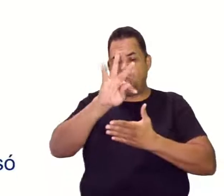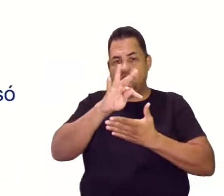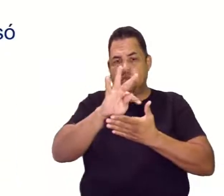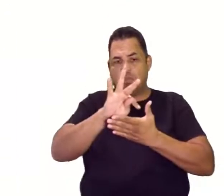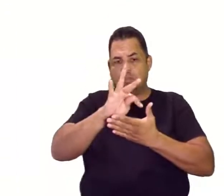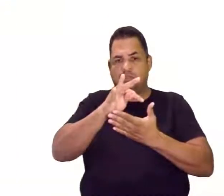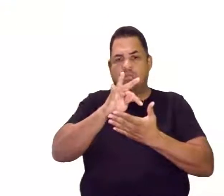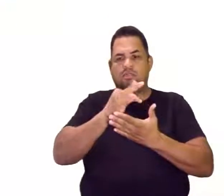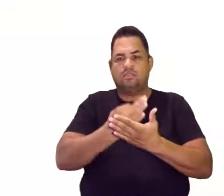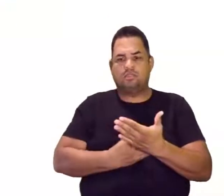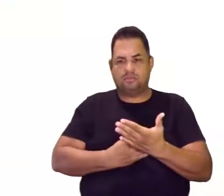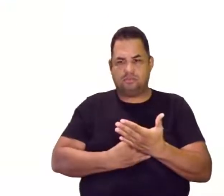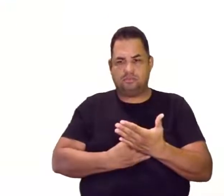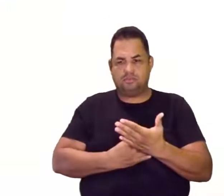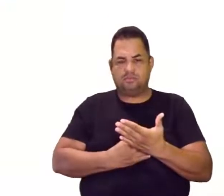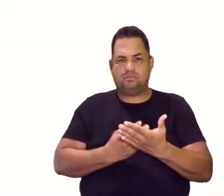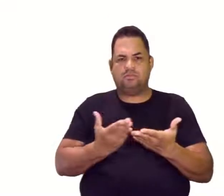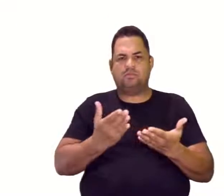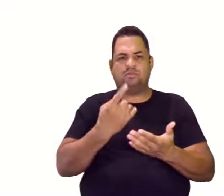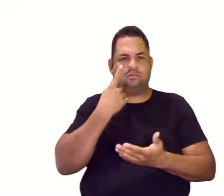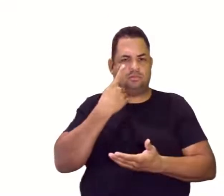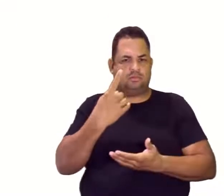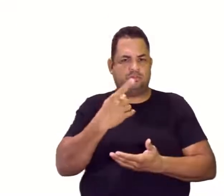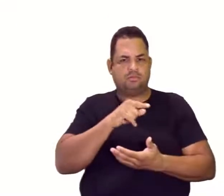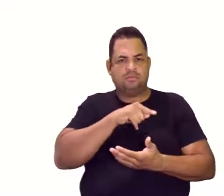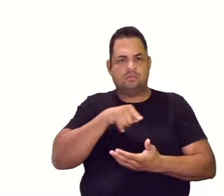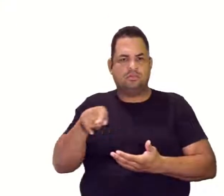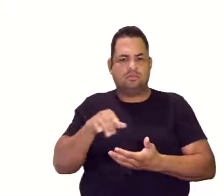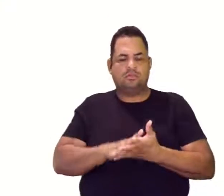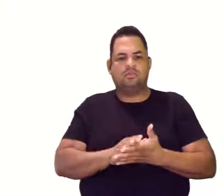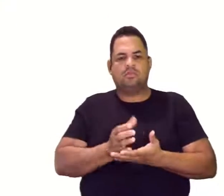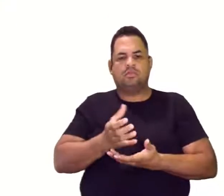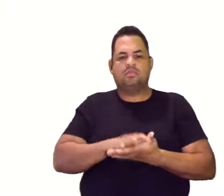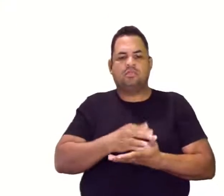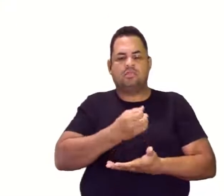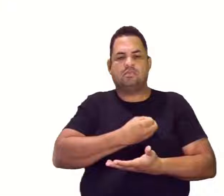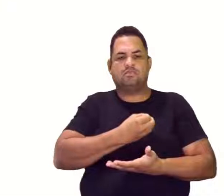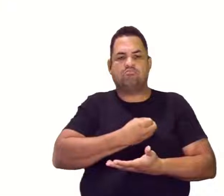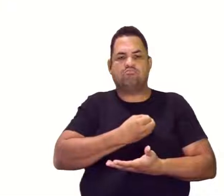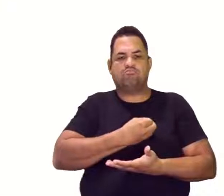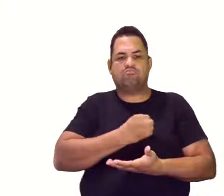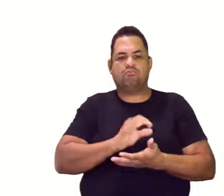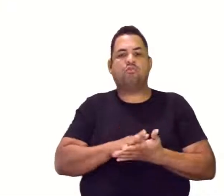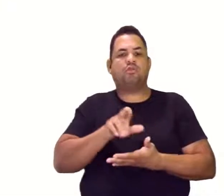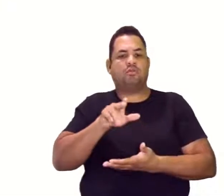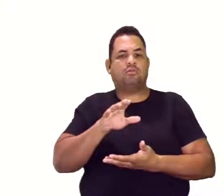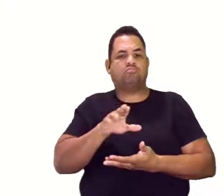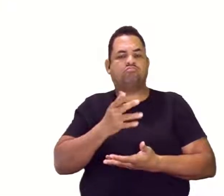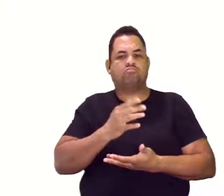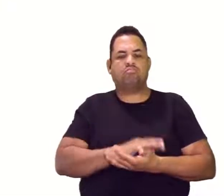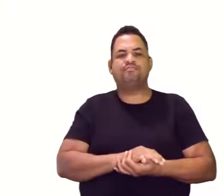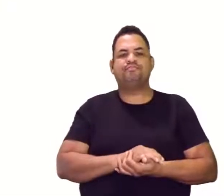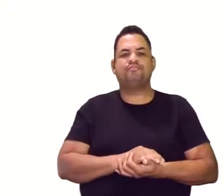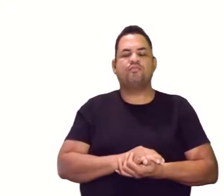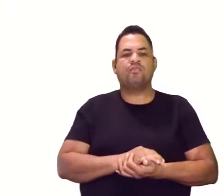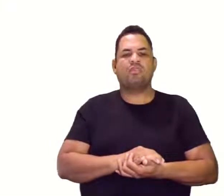aí. Outra palavra. Garrafa com o mesmo valor só conta uma vez. Na verdade não é palavra, é uma frase, né?